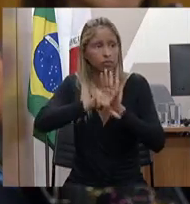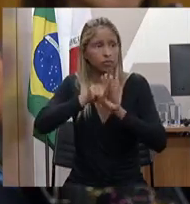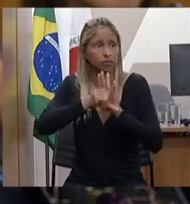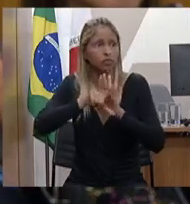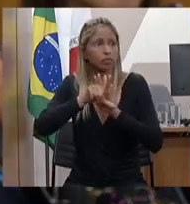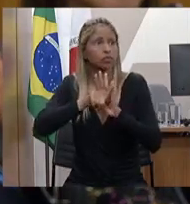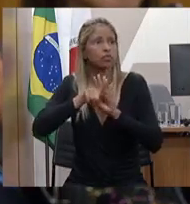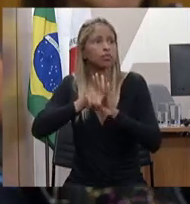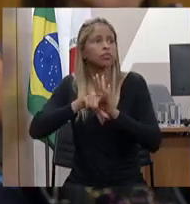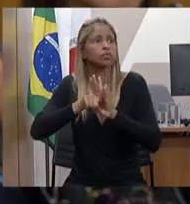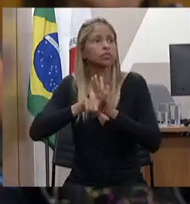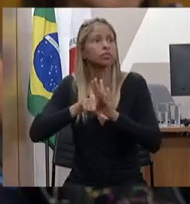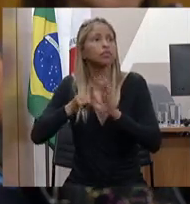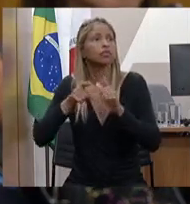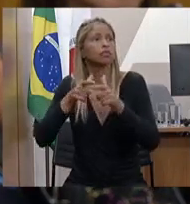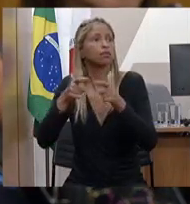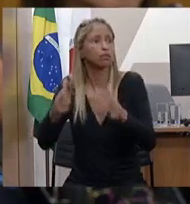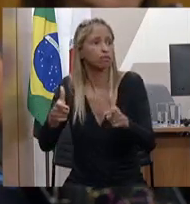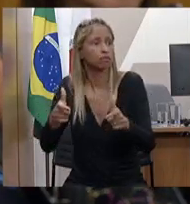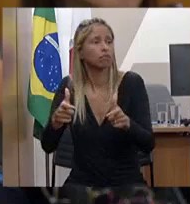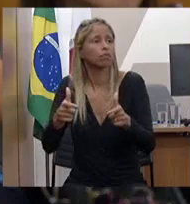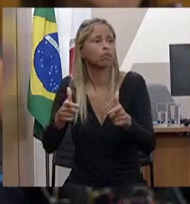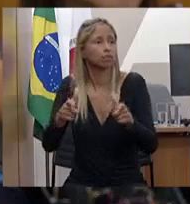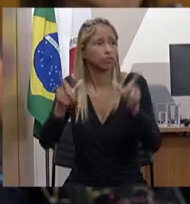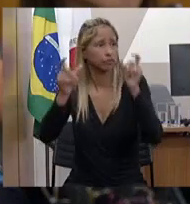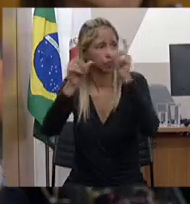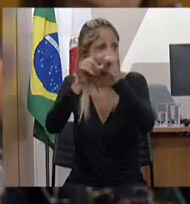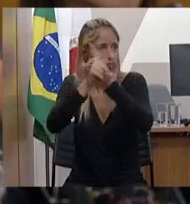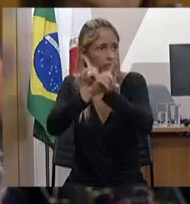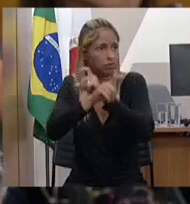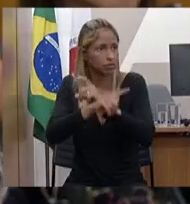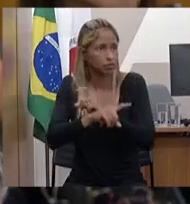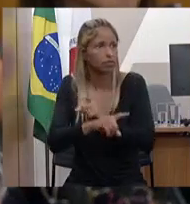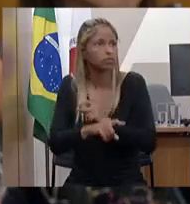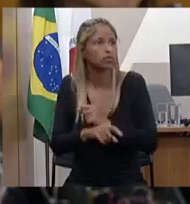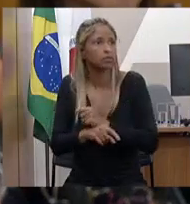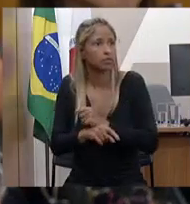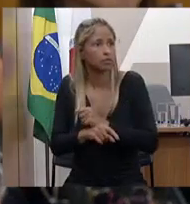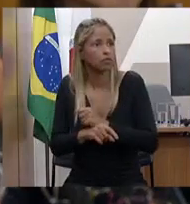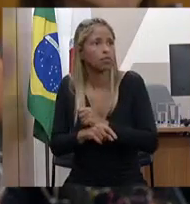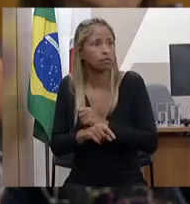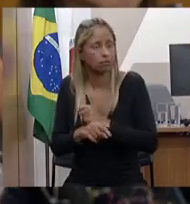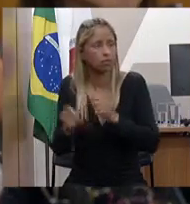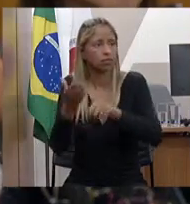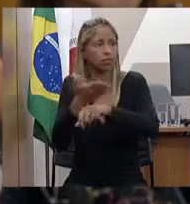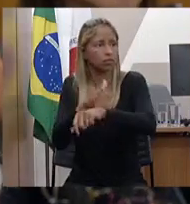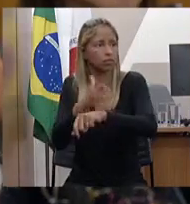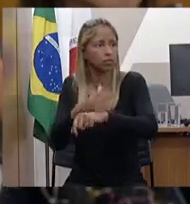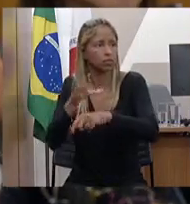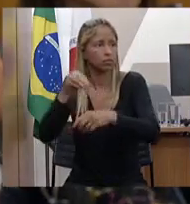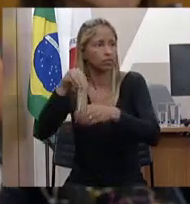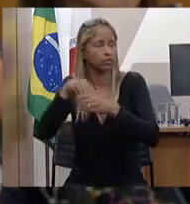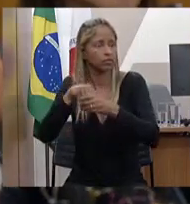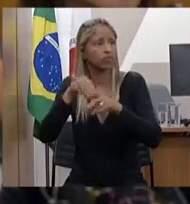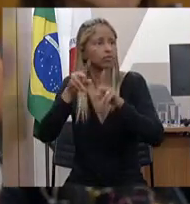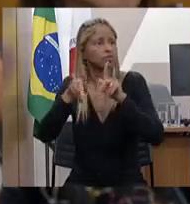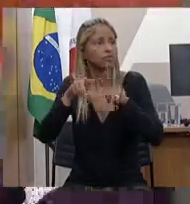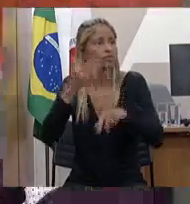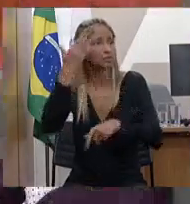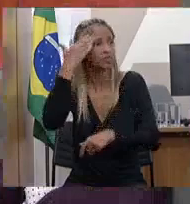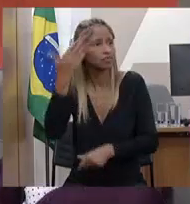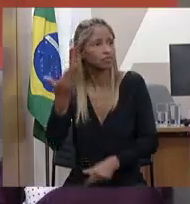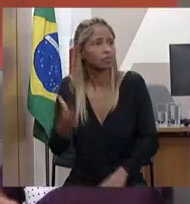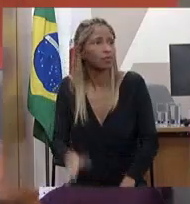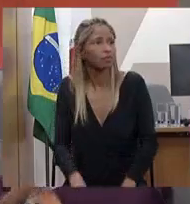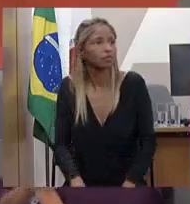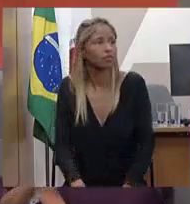é um grande dificultador dessa dessas atividades dentro do setor público obrigada